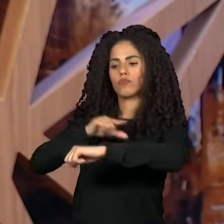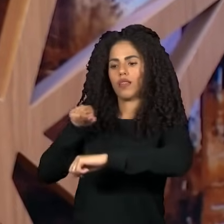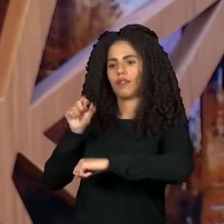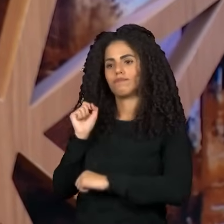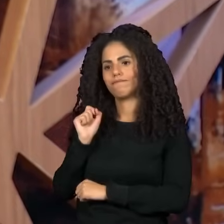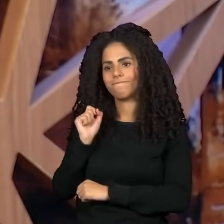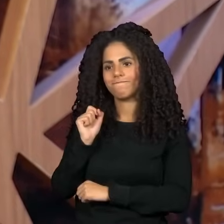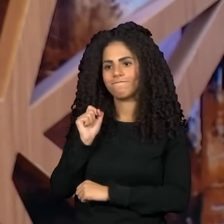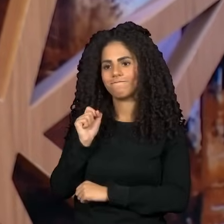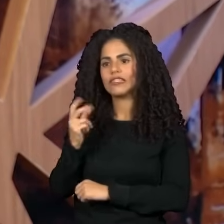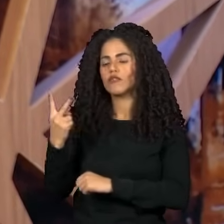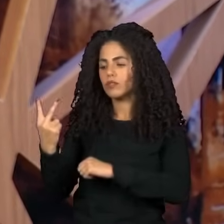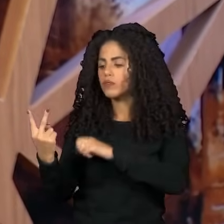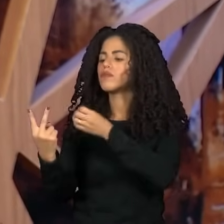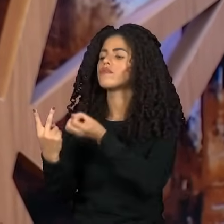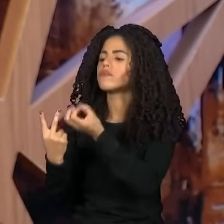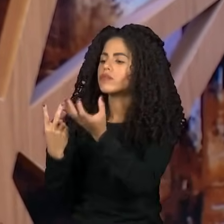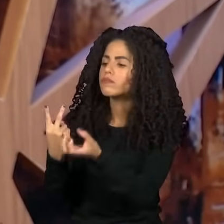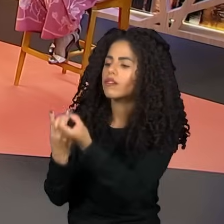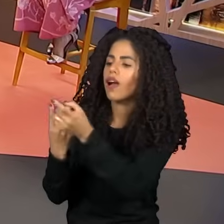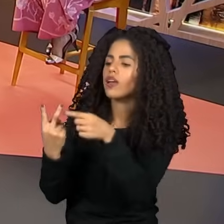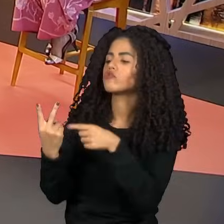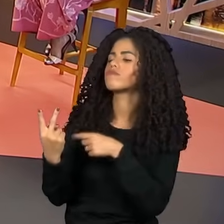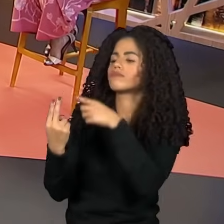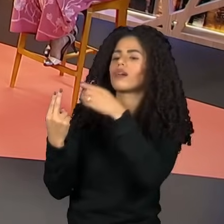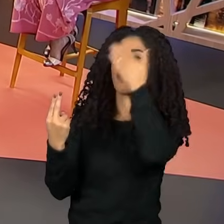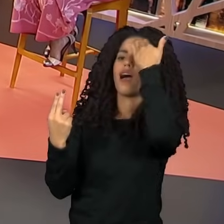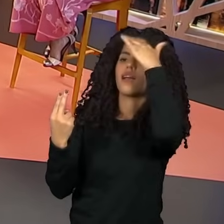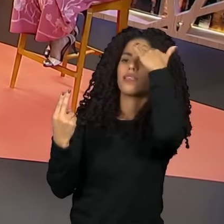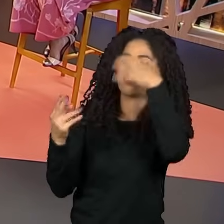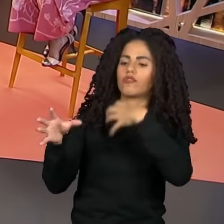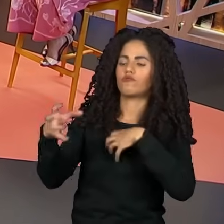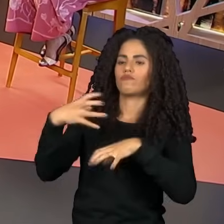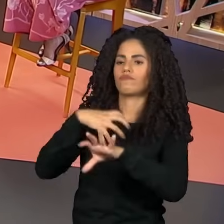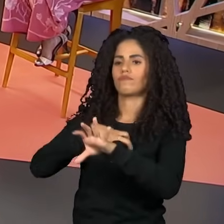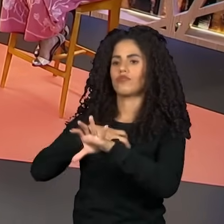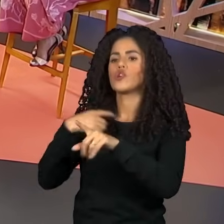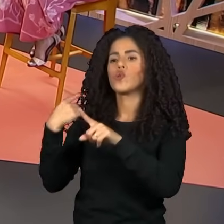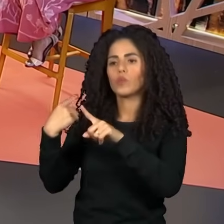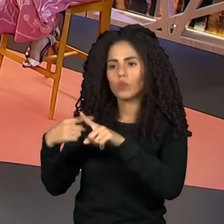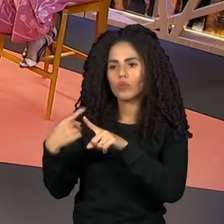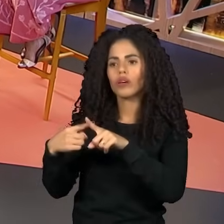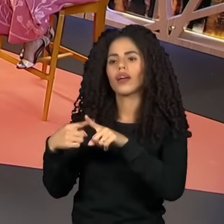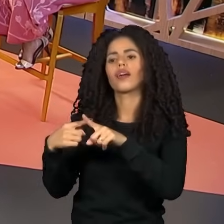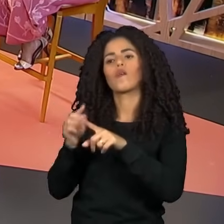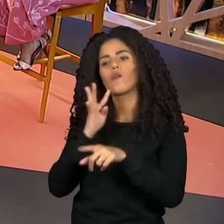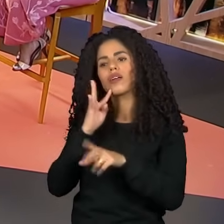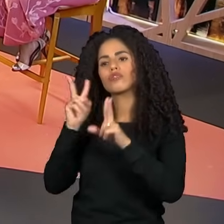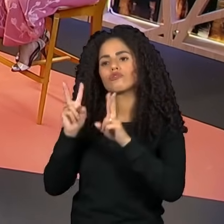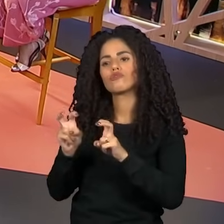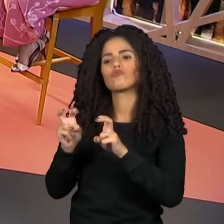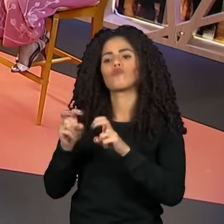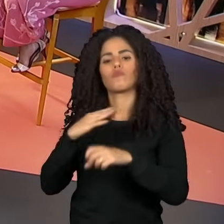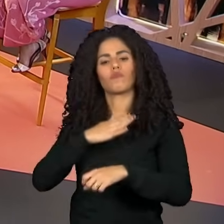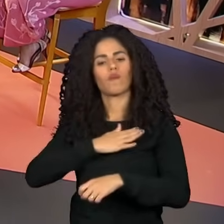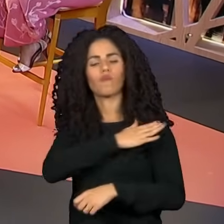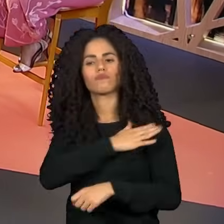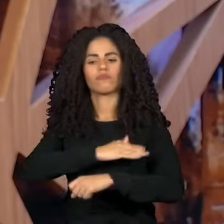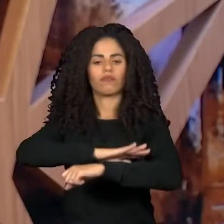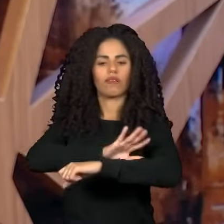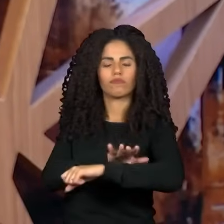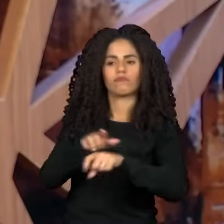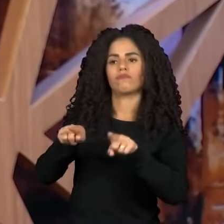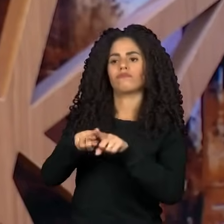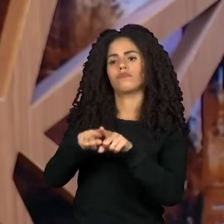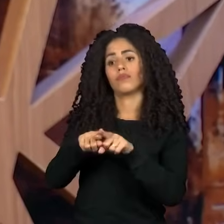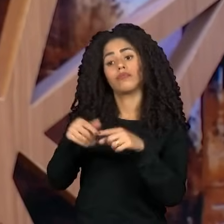afetação. Então, essas relações, elas também precisarão passar por diversos processos. É por isso que essa travessia é importante.